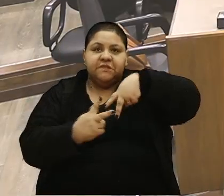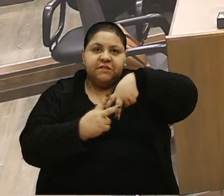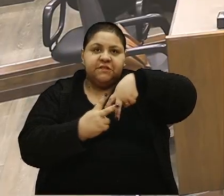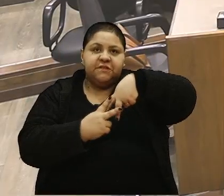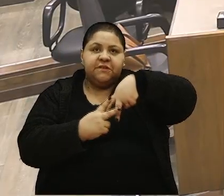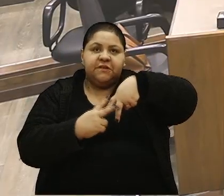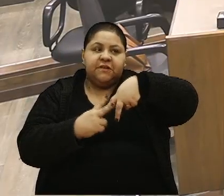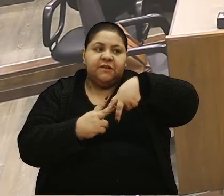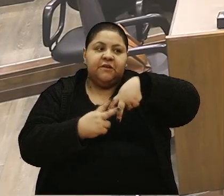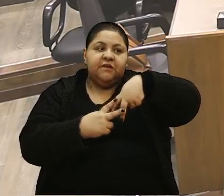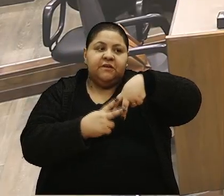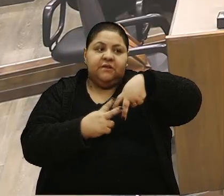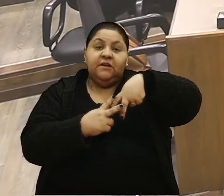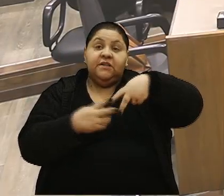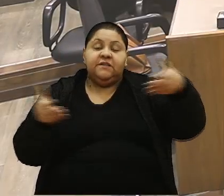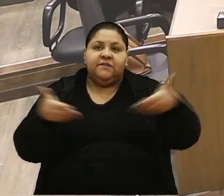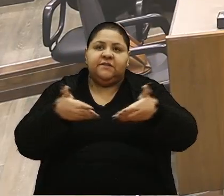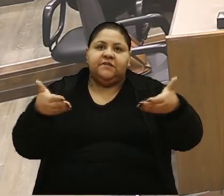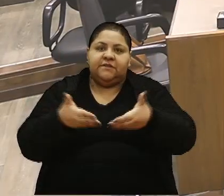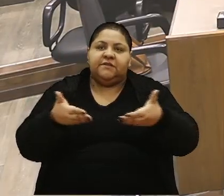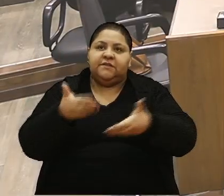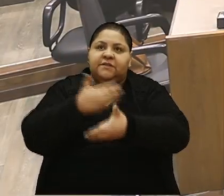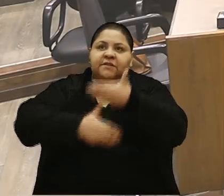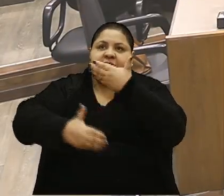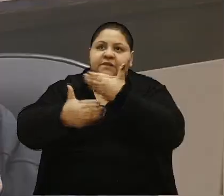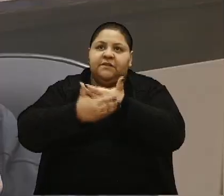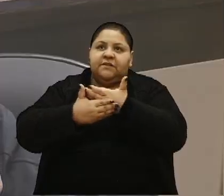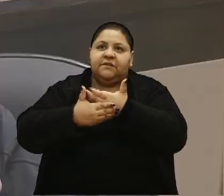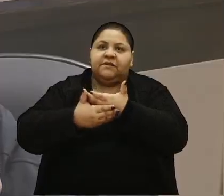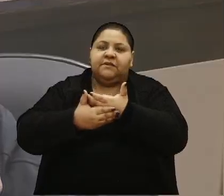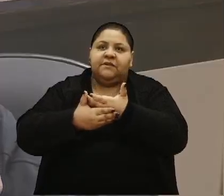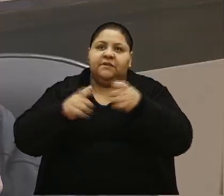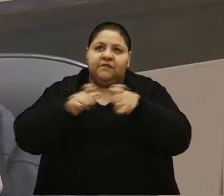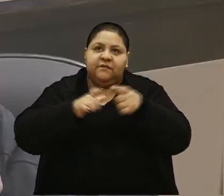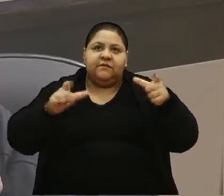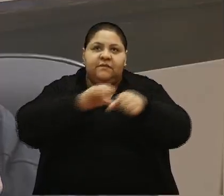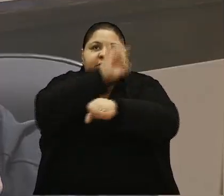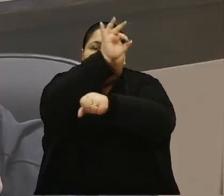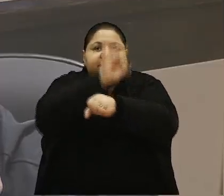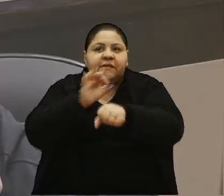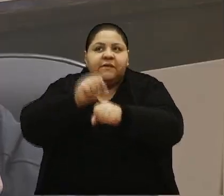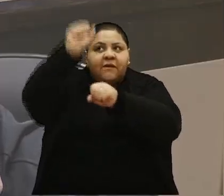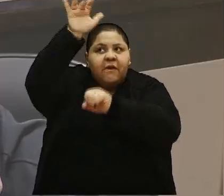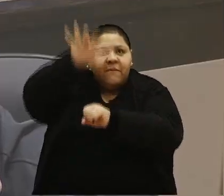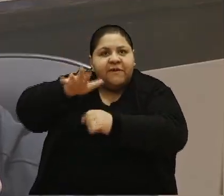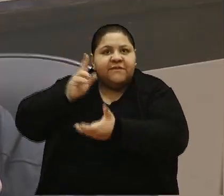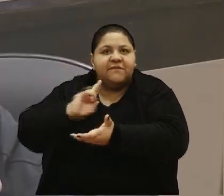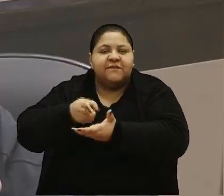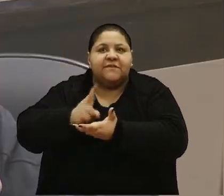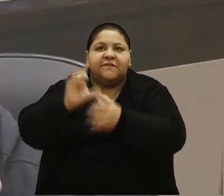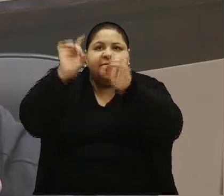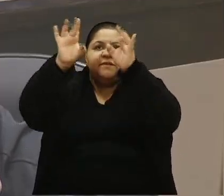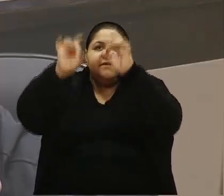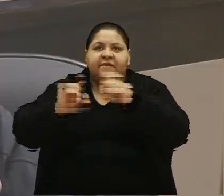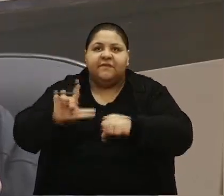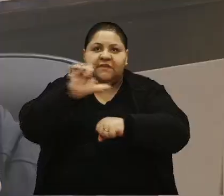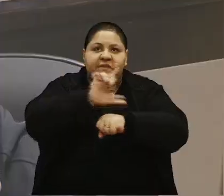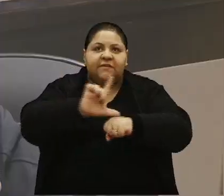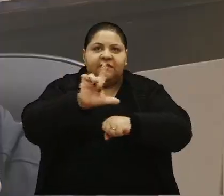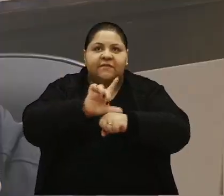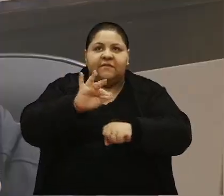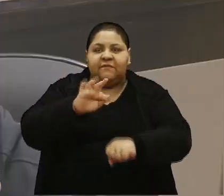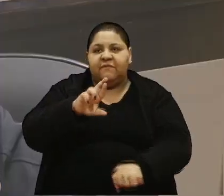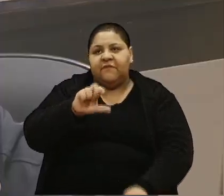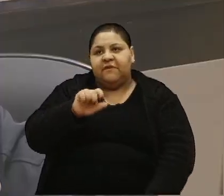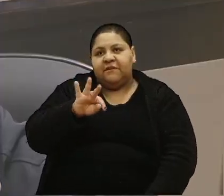né? Um abraço a todos os maçons, né? Que o grande arquiteto do universo abençoe a todos, sempre, em especial a loja Fraternidade Oitava,